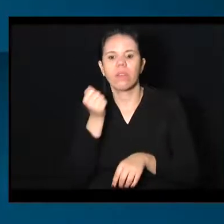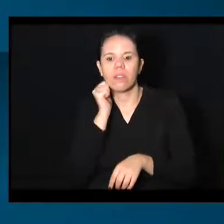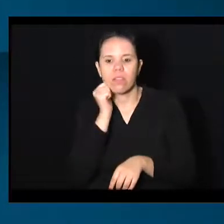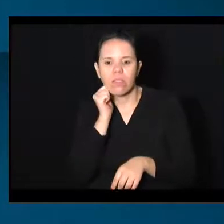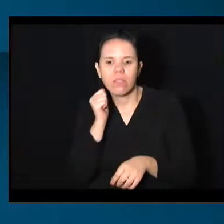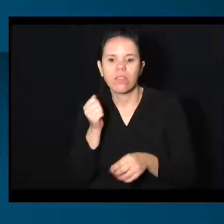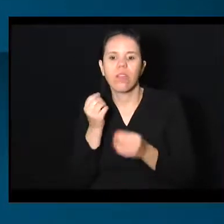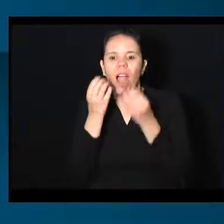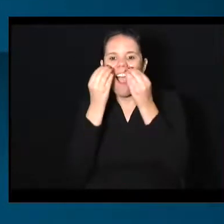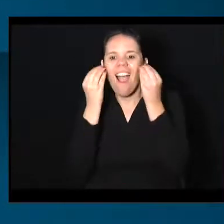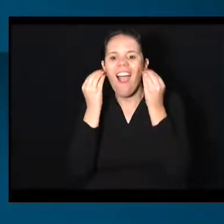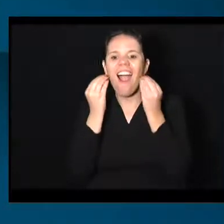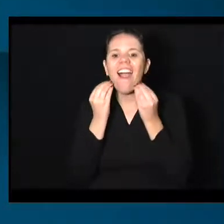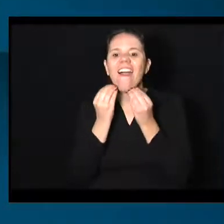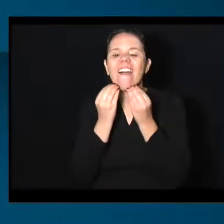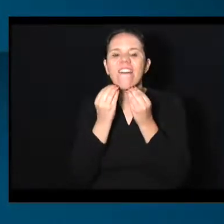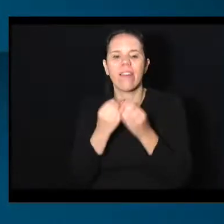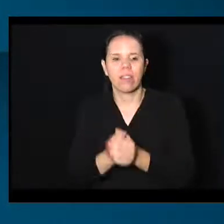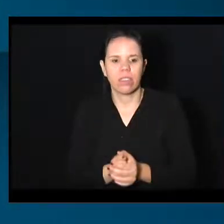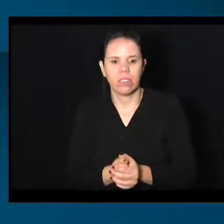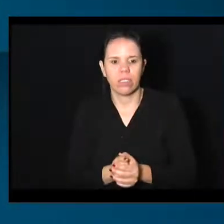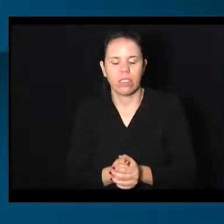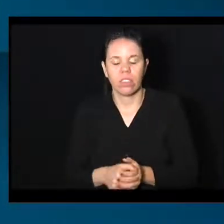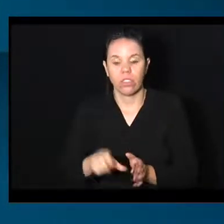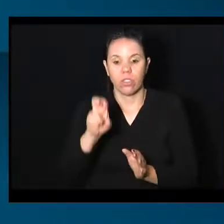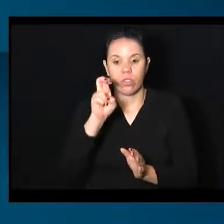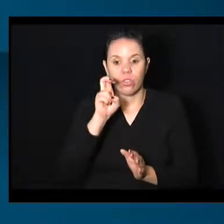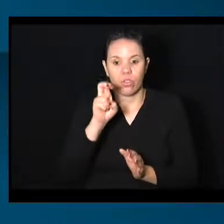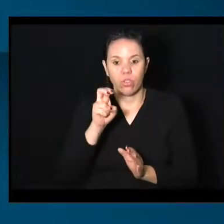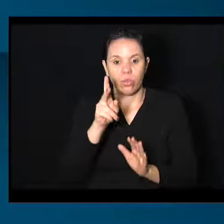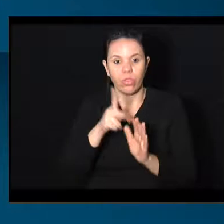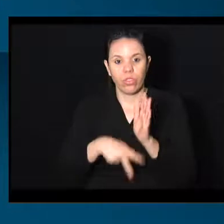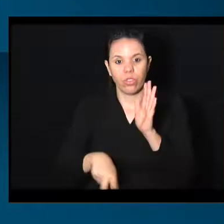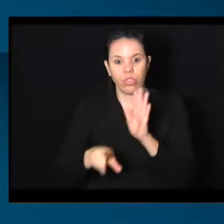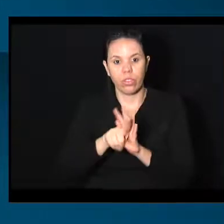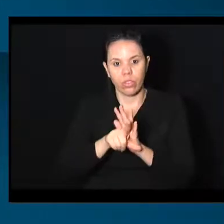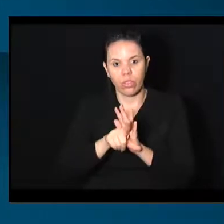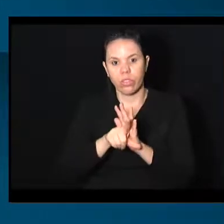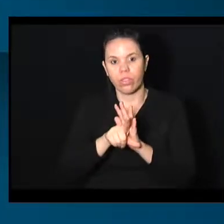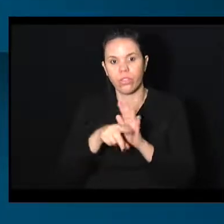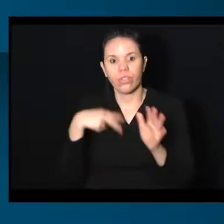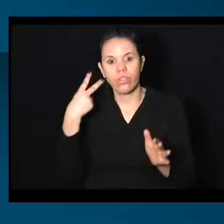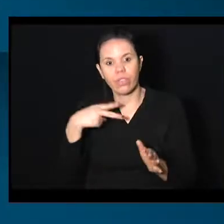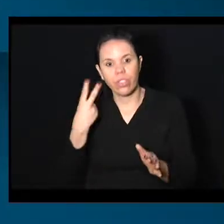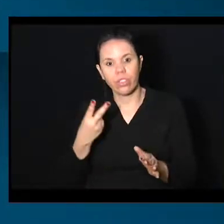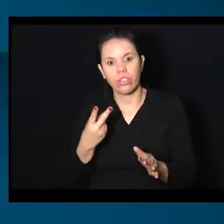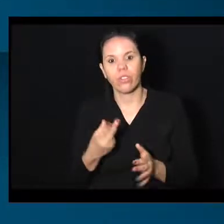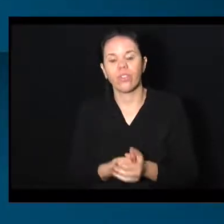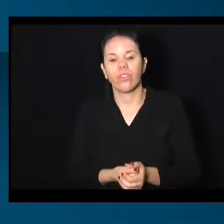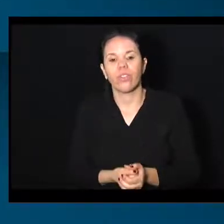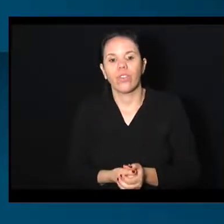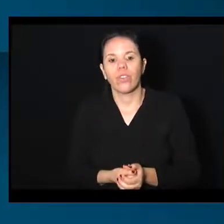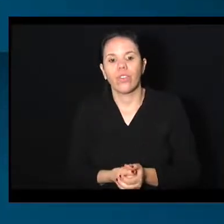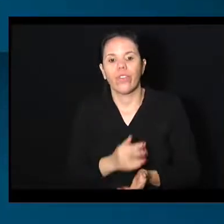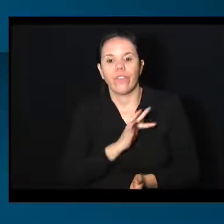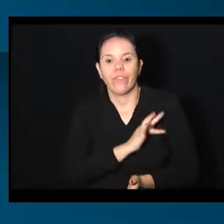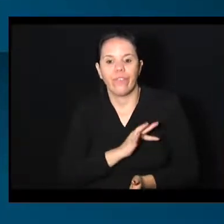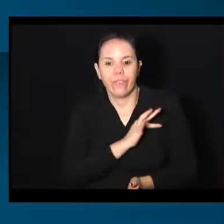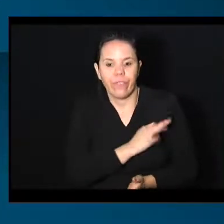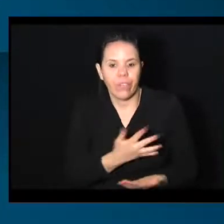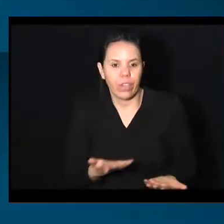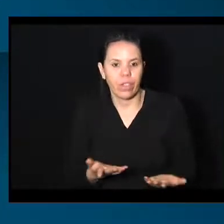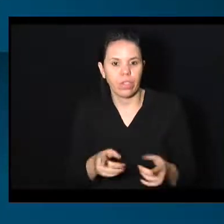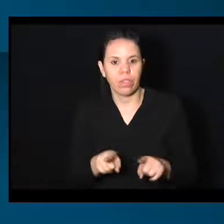dos maxilares. O item 5 é o projeto de autoria do vereador Fernando Mendes, que denomina como Praça Marcelo Xavier